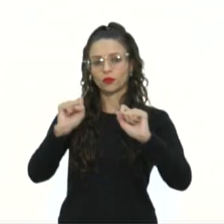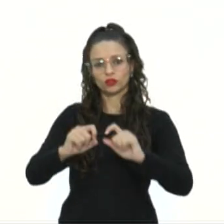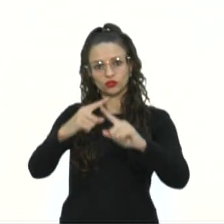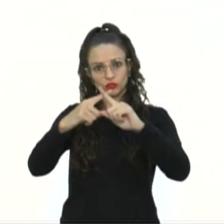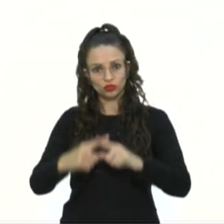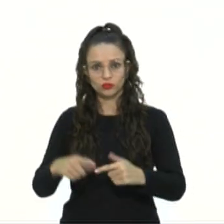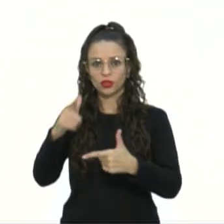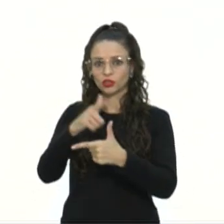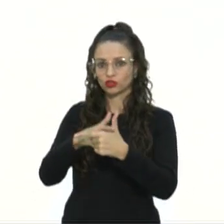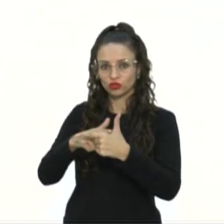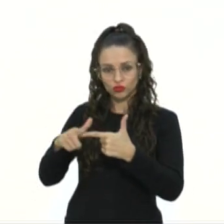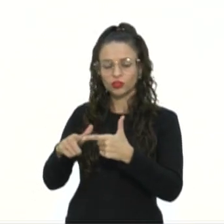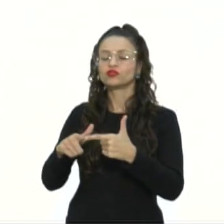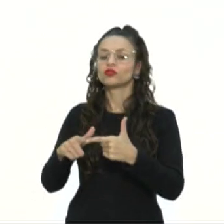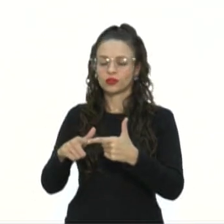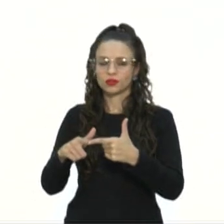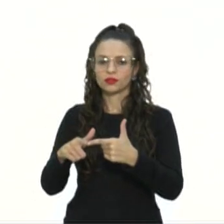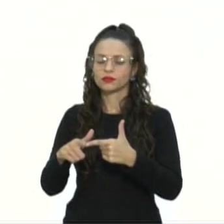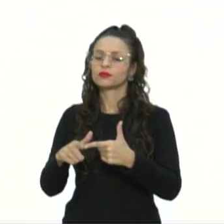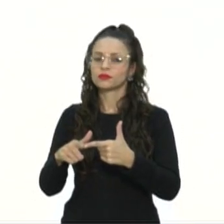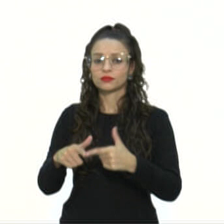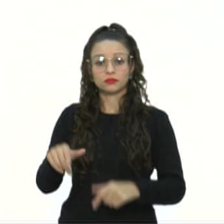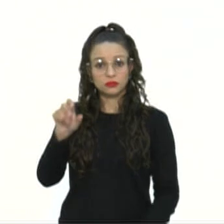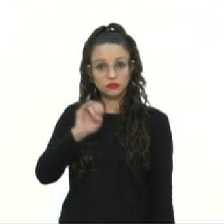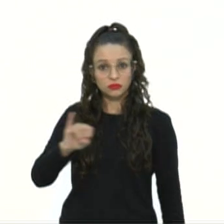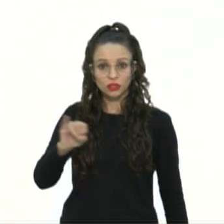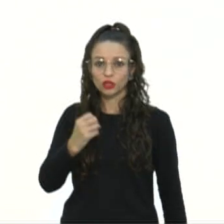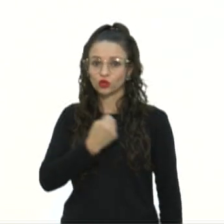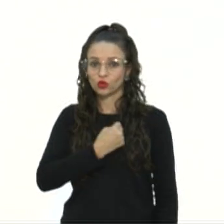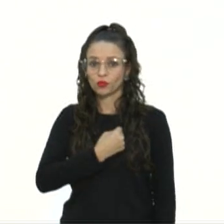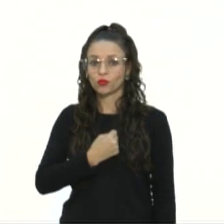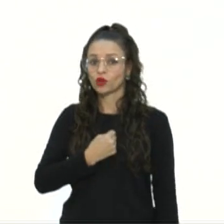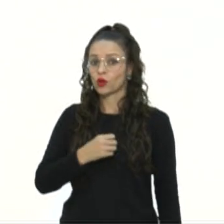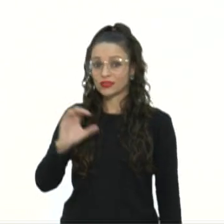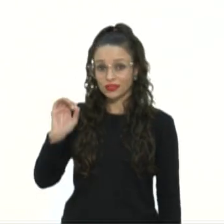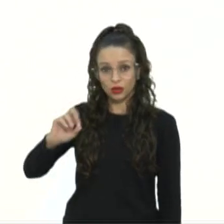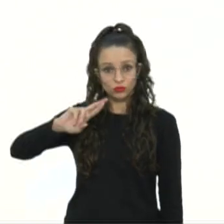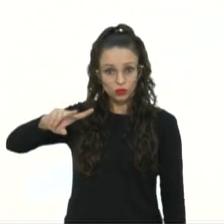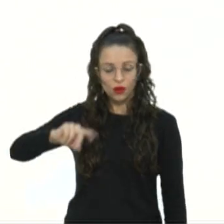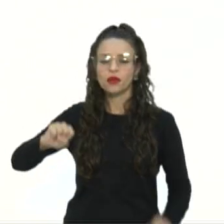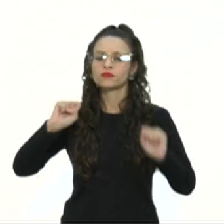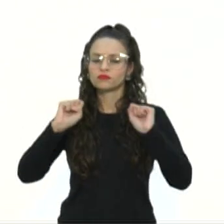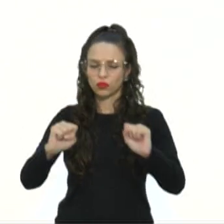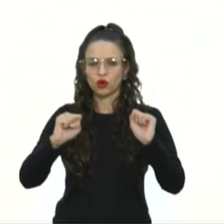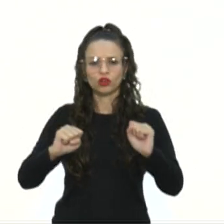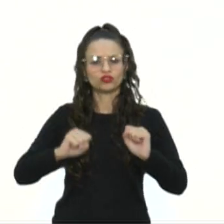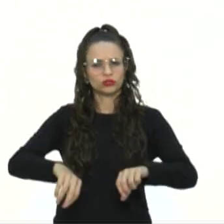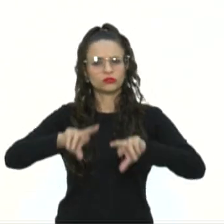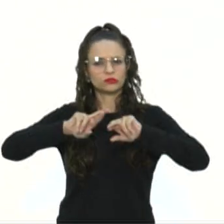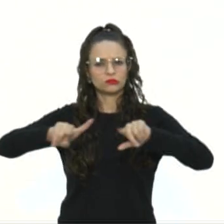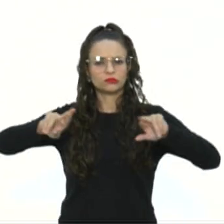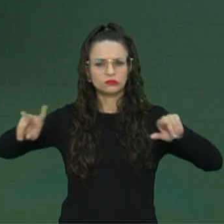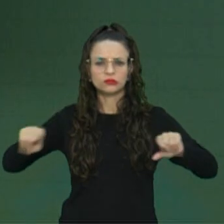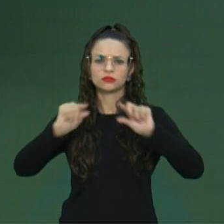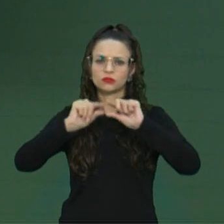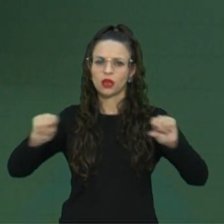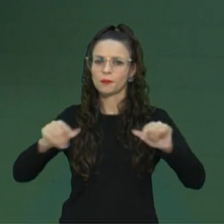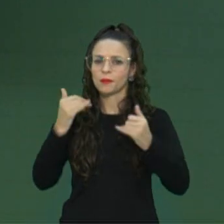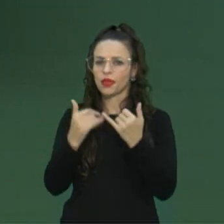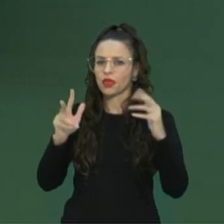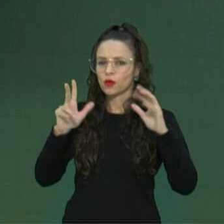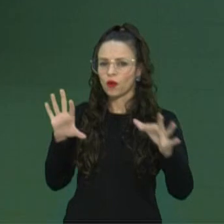multiplicar, dividir uma equação se for um número diferente de zero. Podemos trabalhar essas equações químicas como